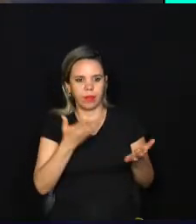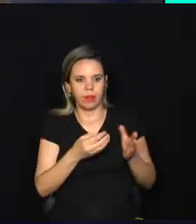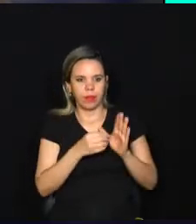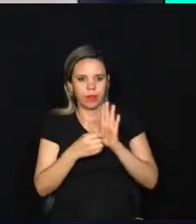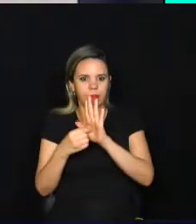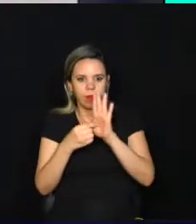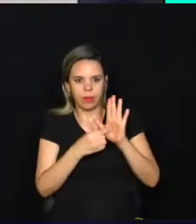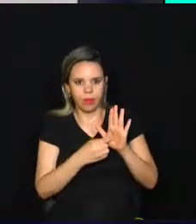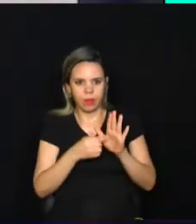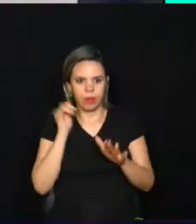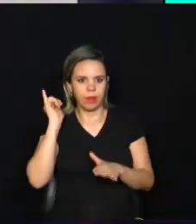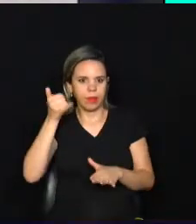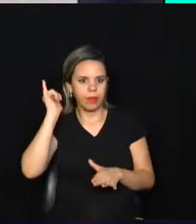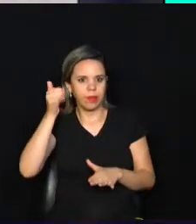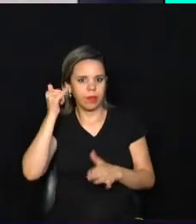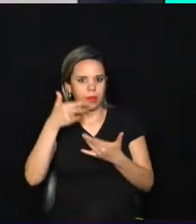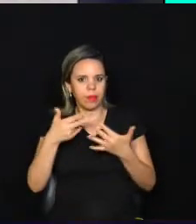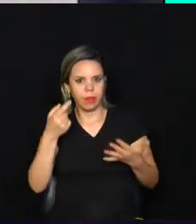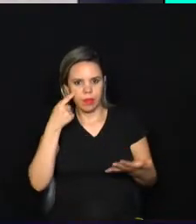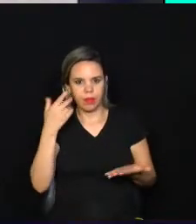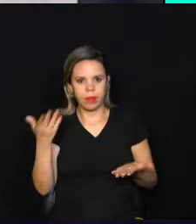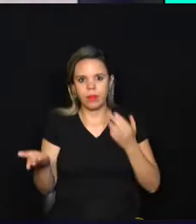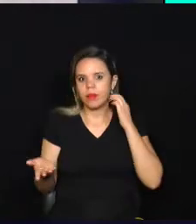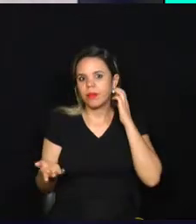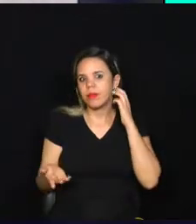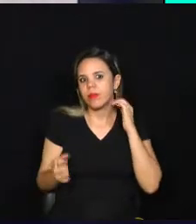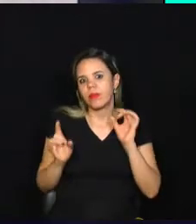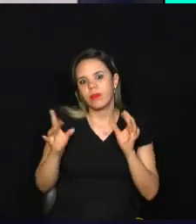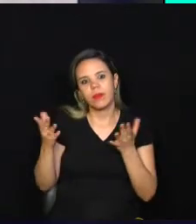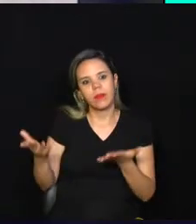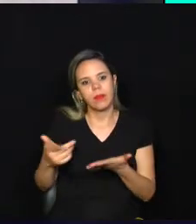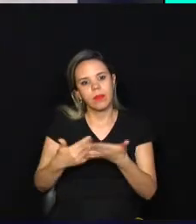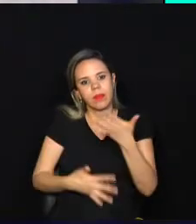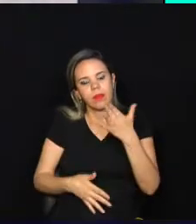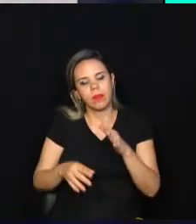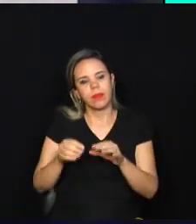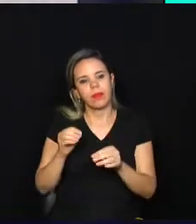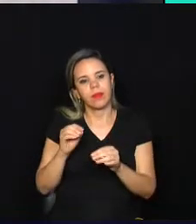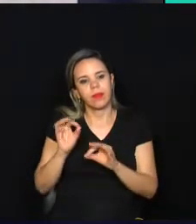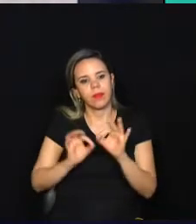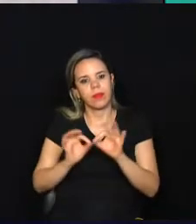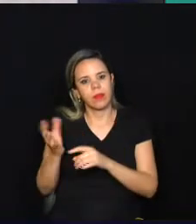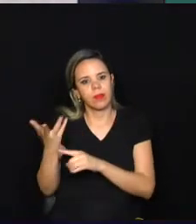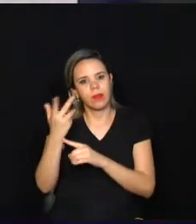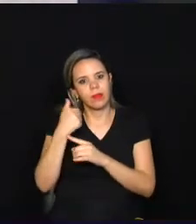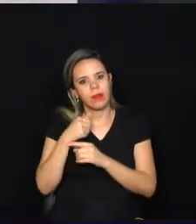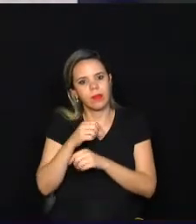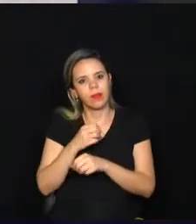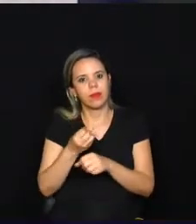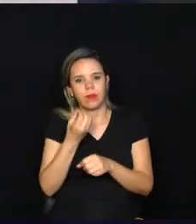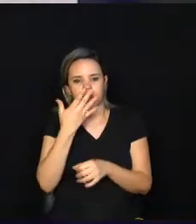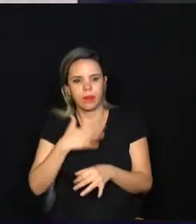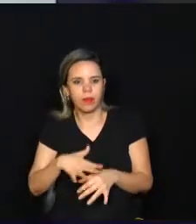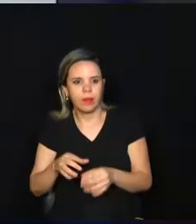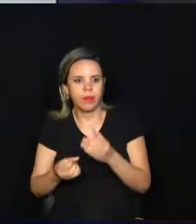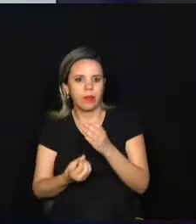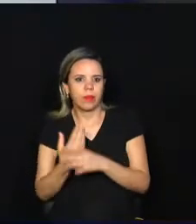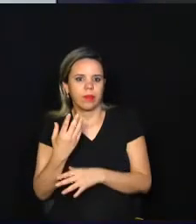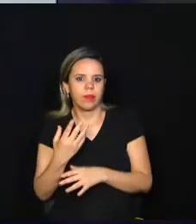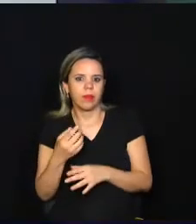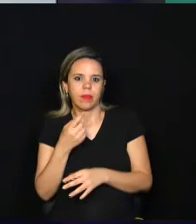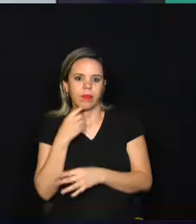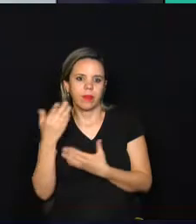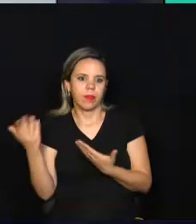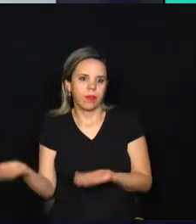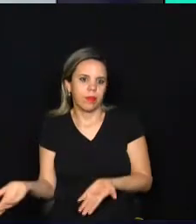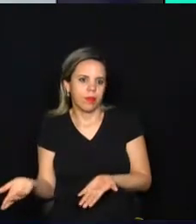exposição Narrativas e Olhares Singulares. Várias obras de estudantes do ensino infantil e fundamental de